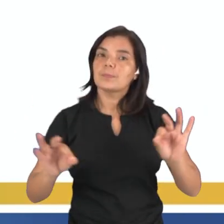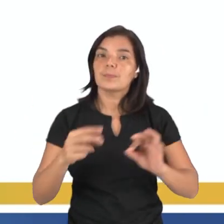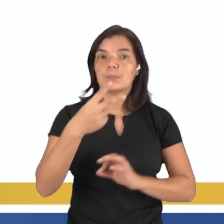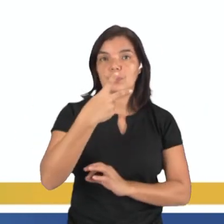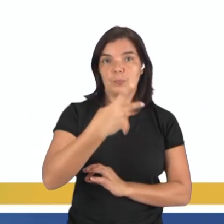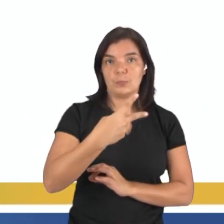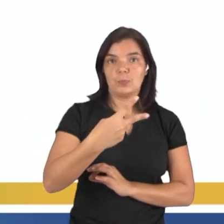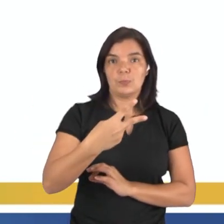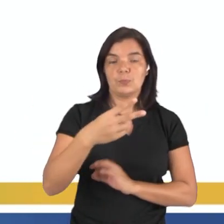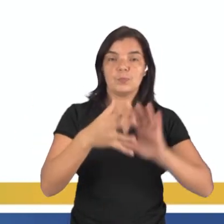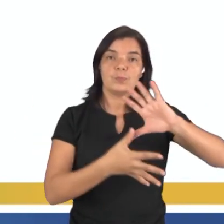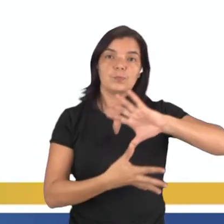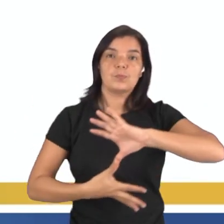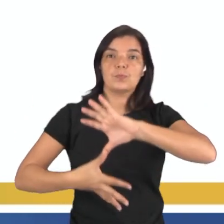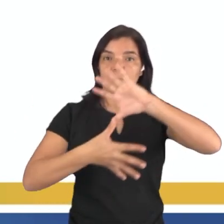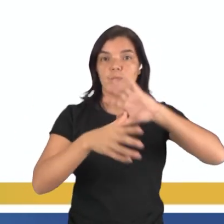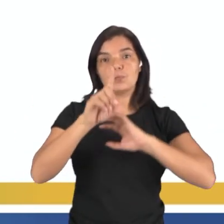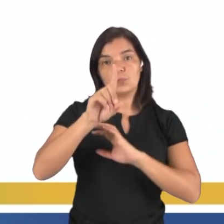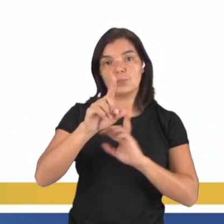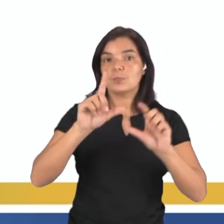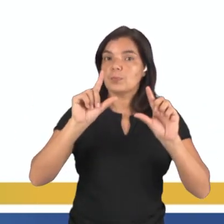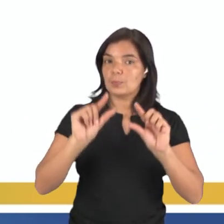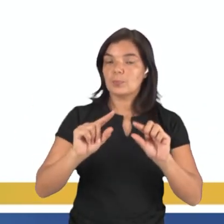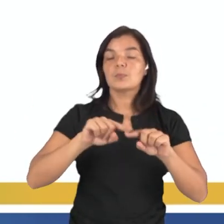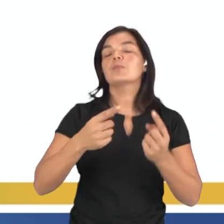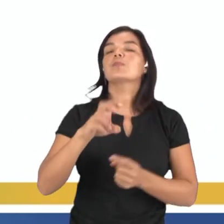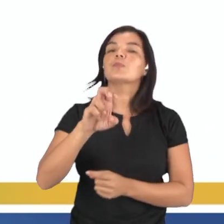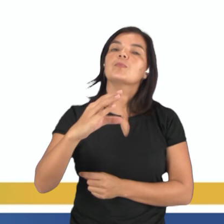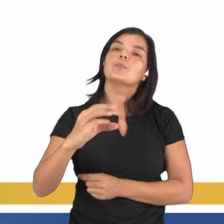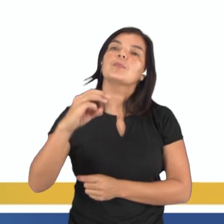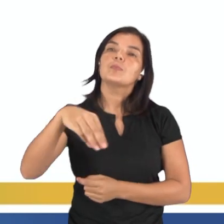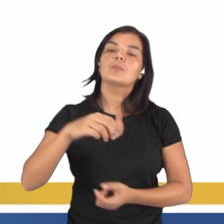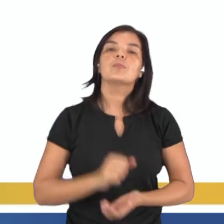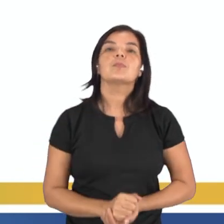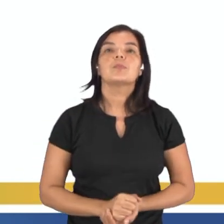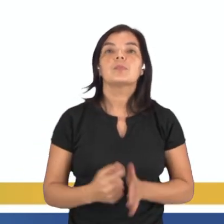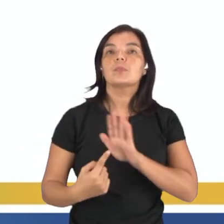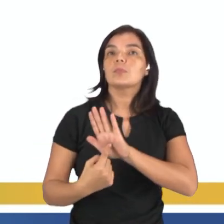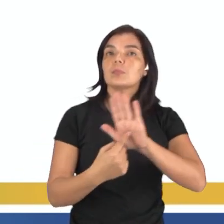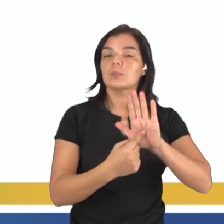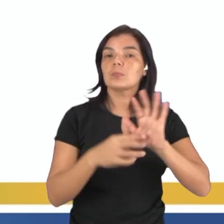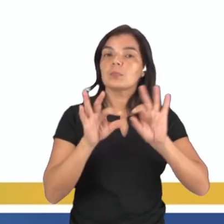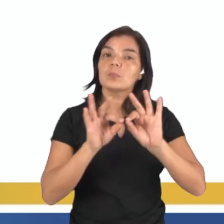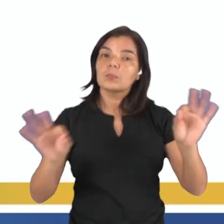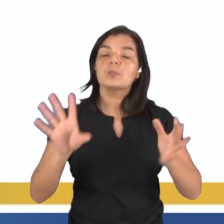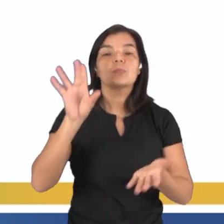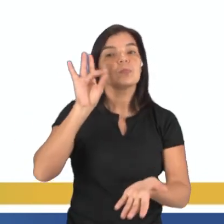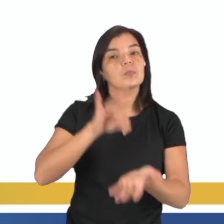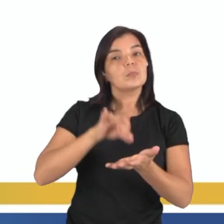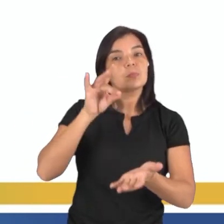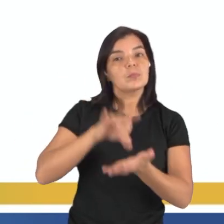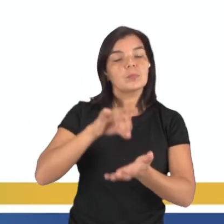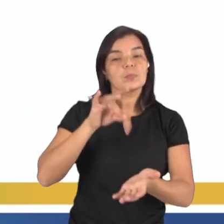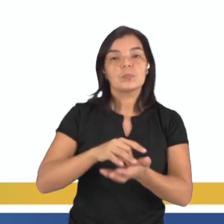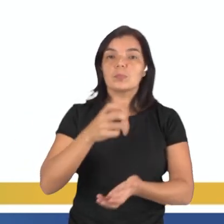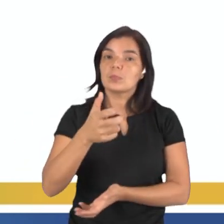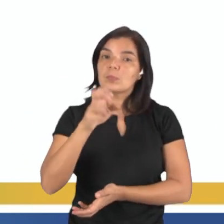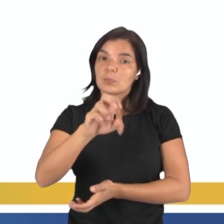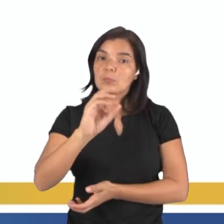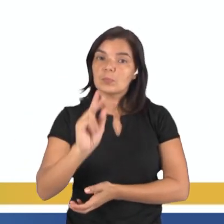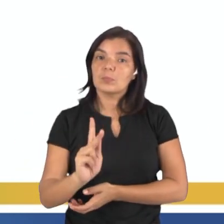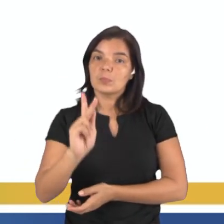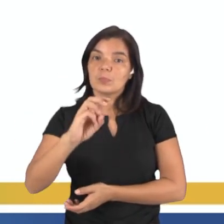pontos no mapa, desenho pequeno, é de 5 centímetros, representa a distância real de